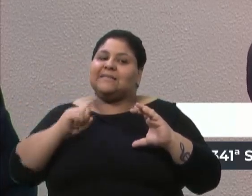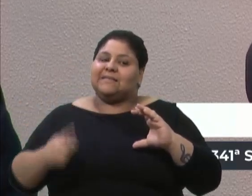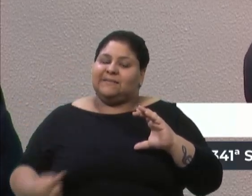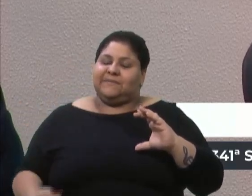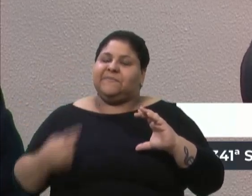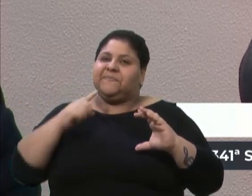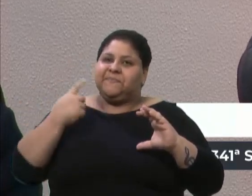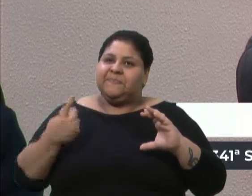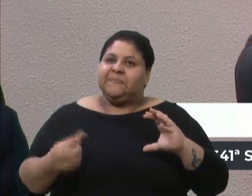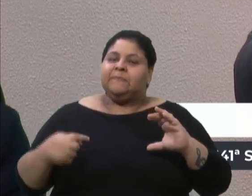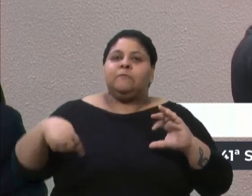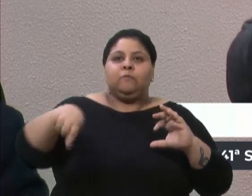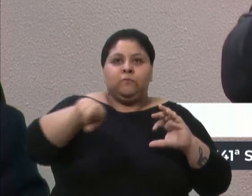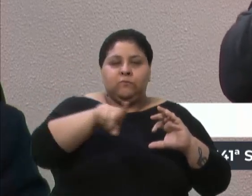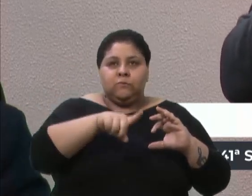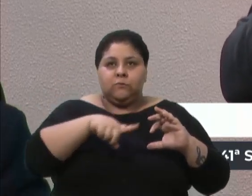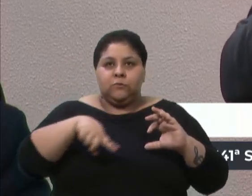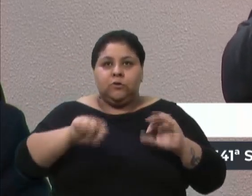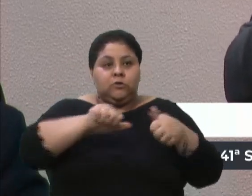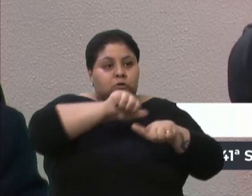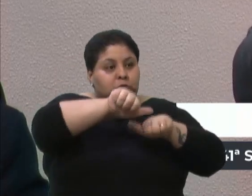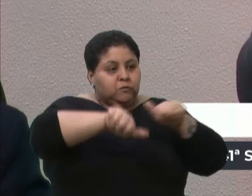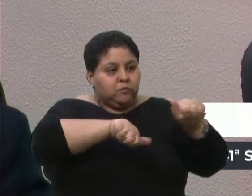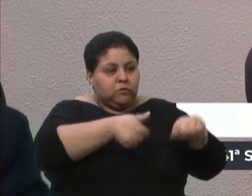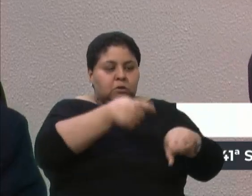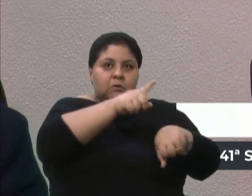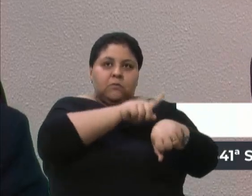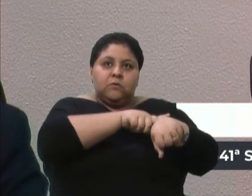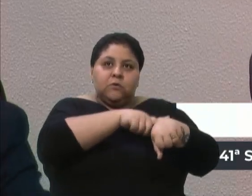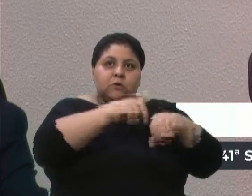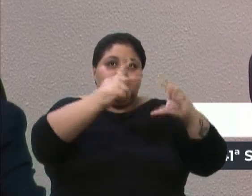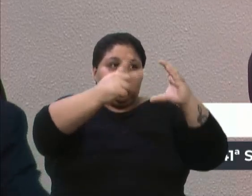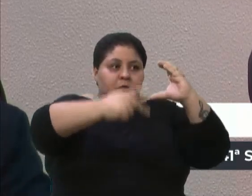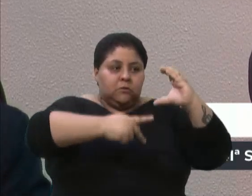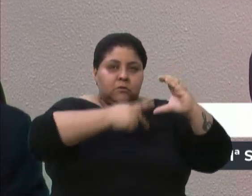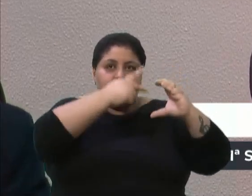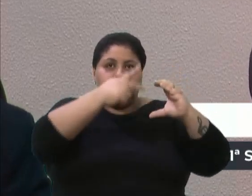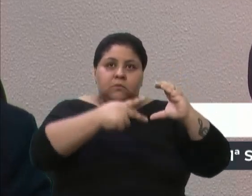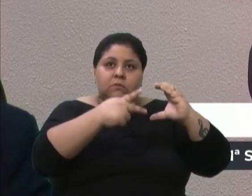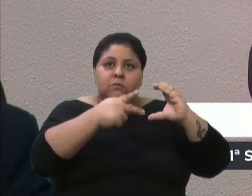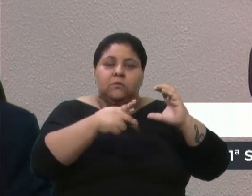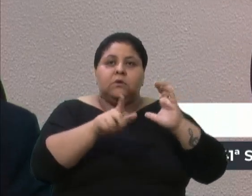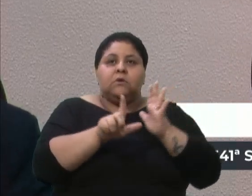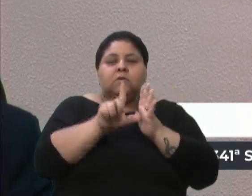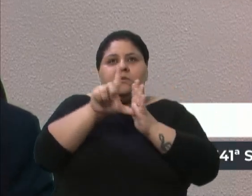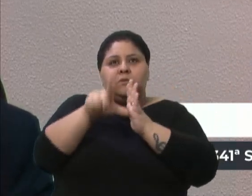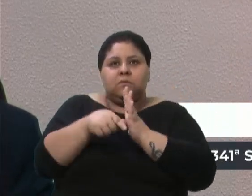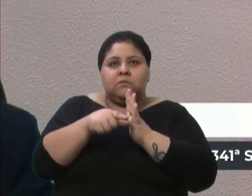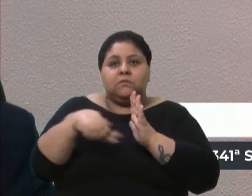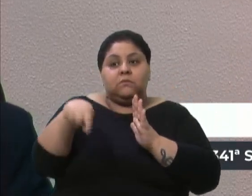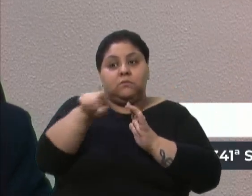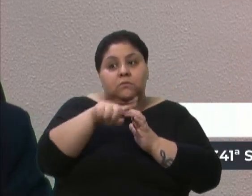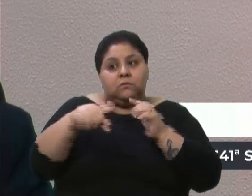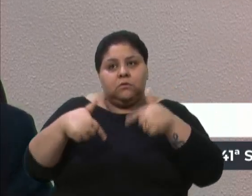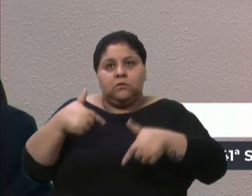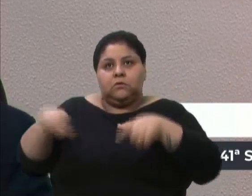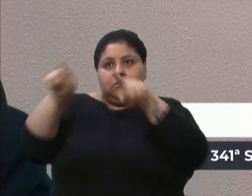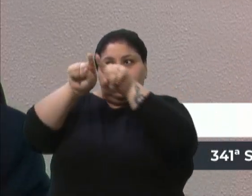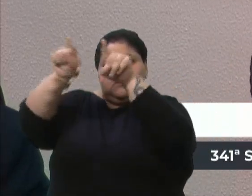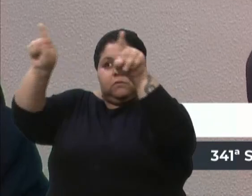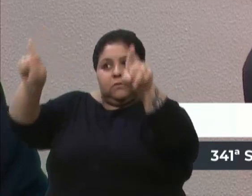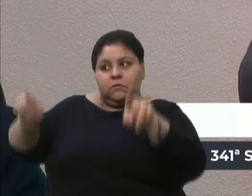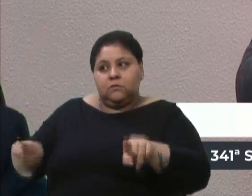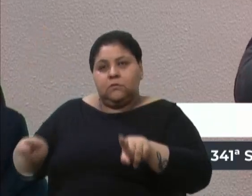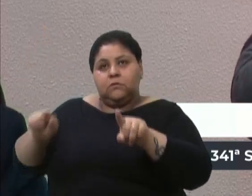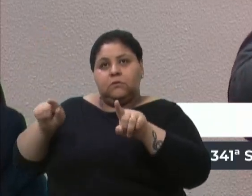mudamos o horário de funcionamento da Câmara de Vereadores para propiciar para que os funcionários, assessores